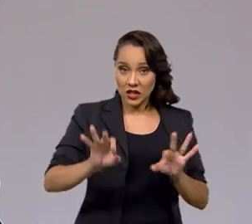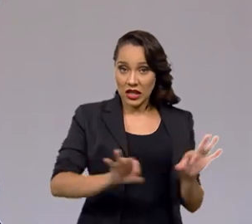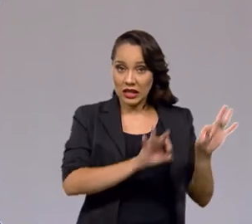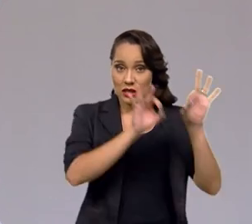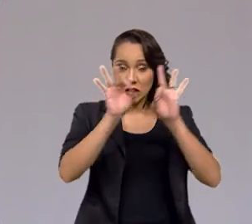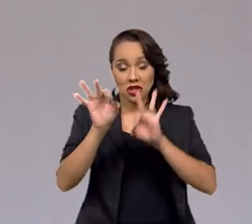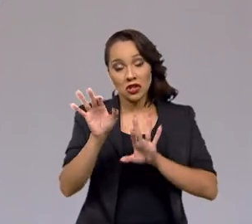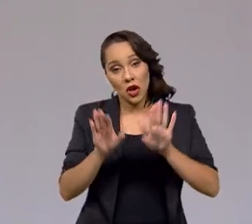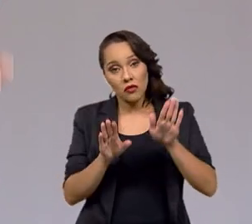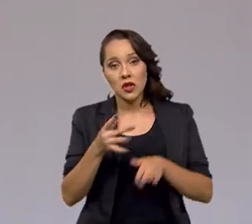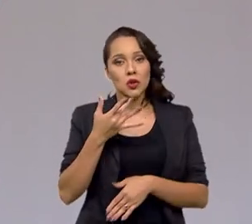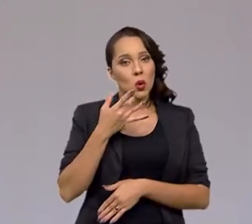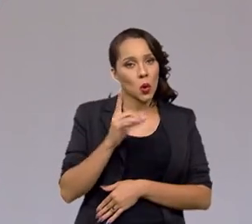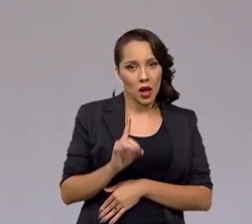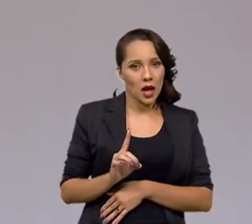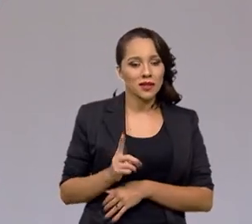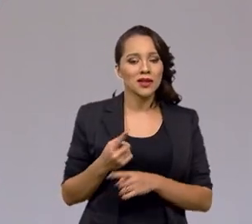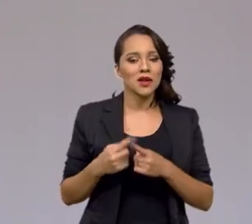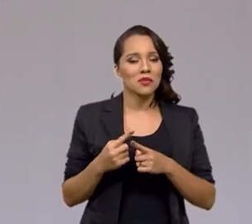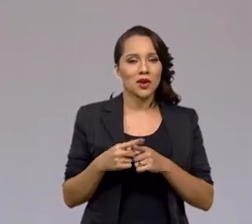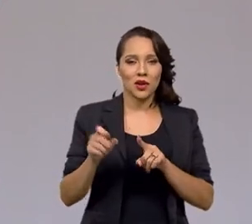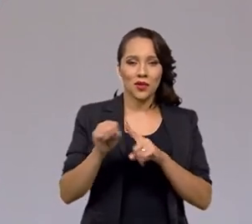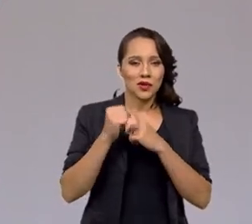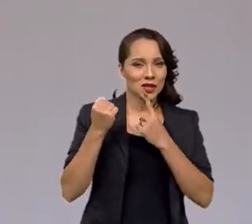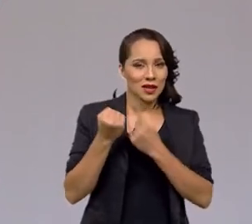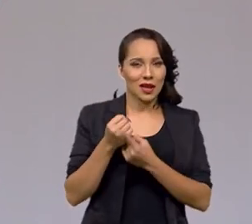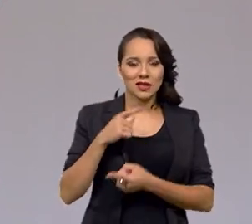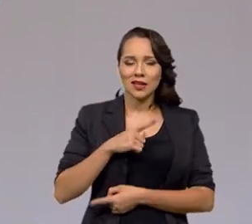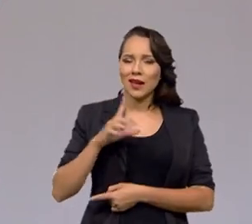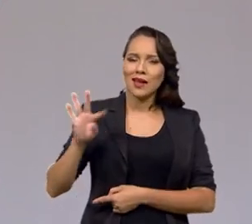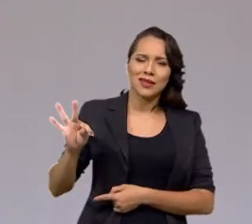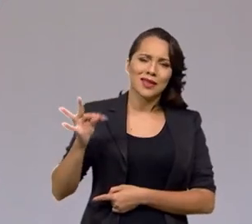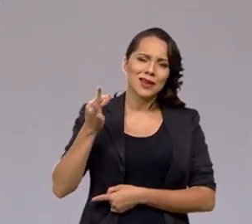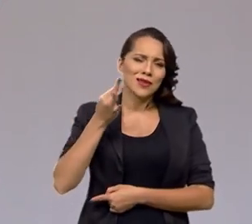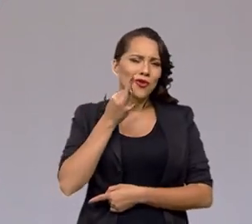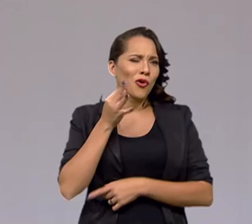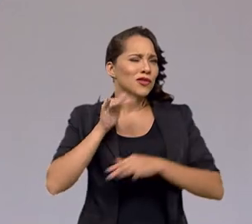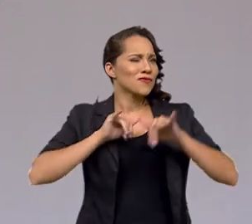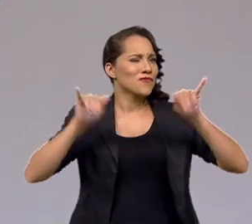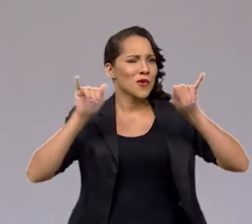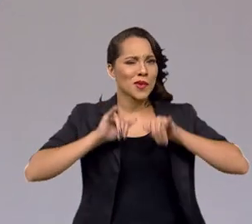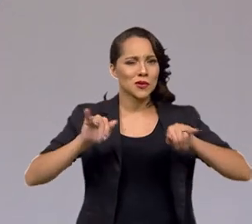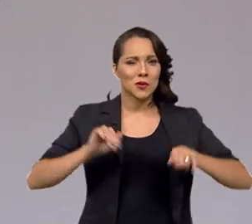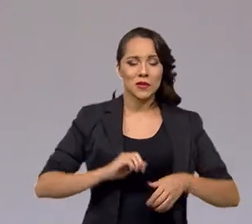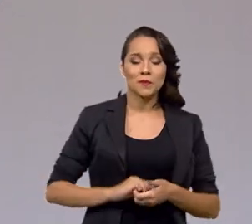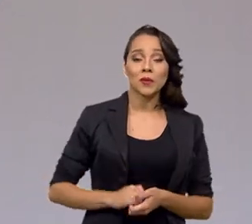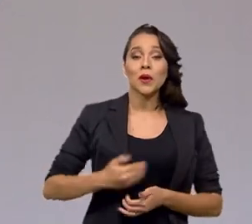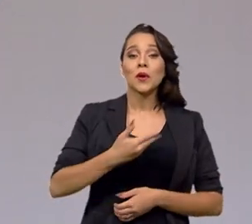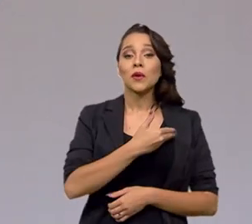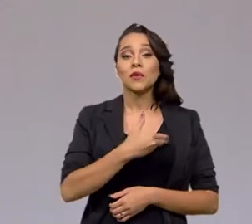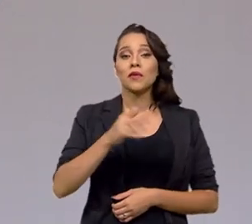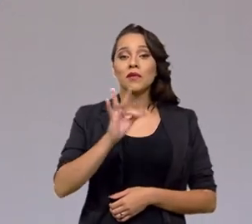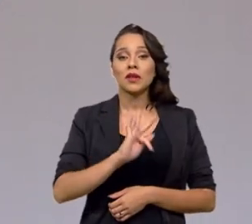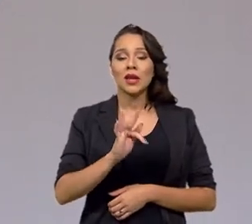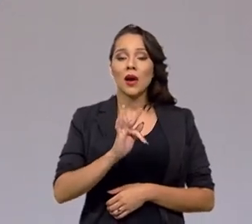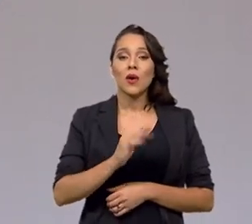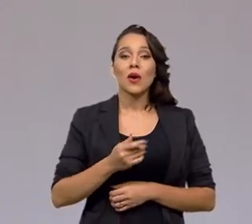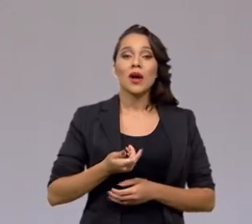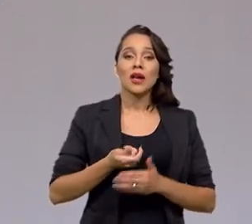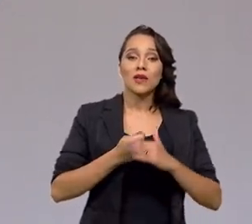não conheço até porque a nossa sociedade produz eu tenho uma cidade é que o governo federal gastou um